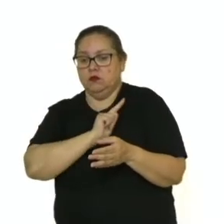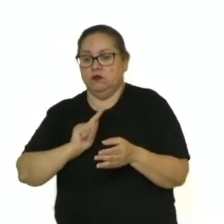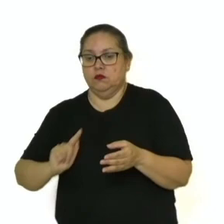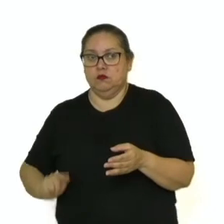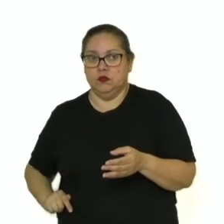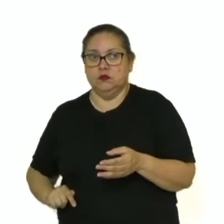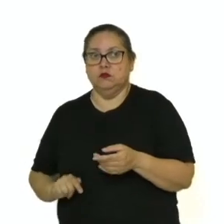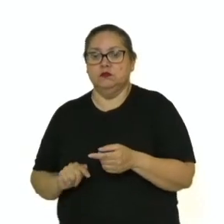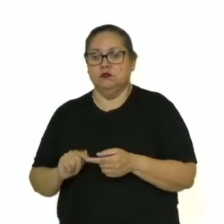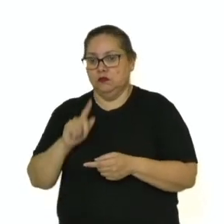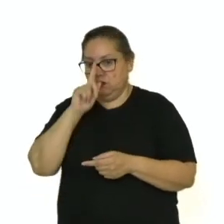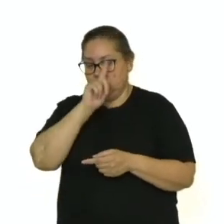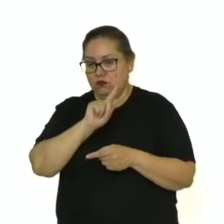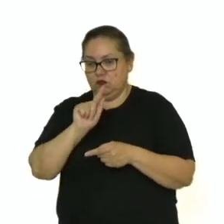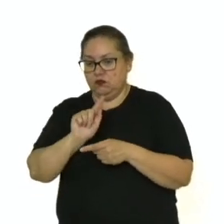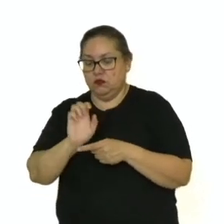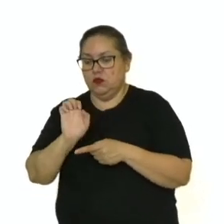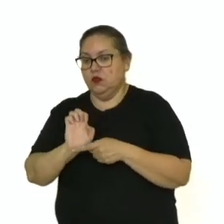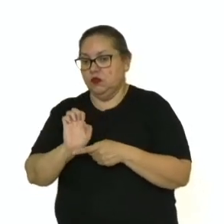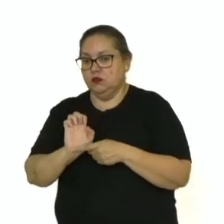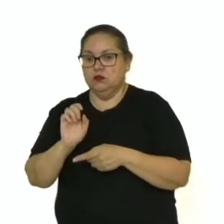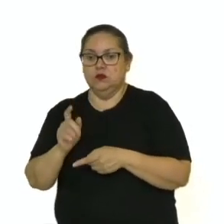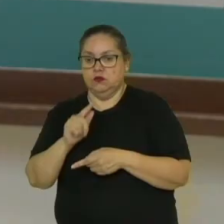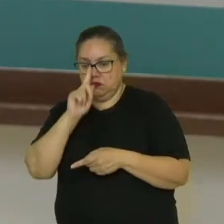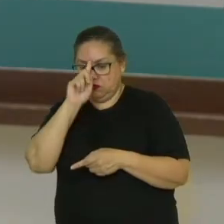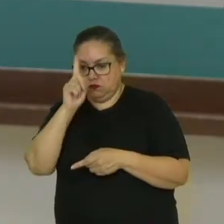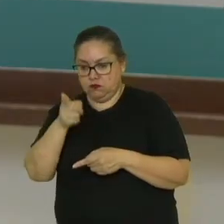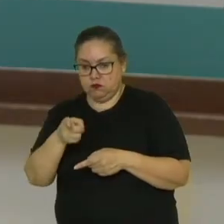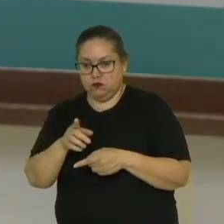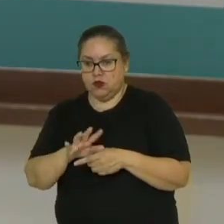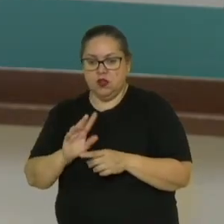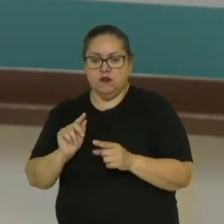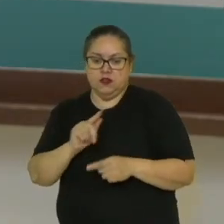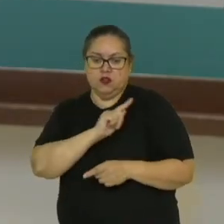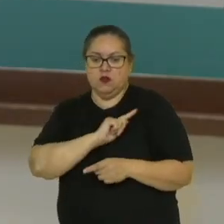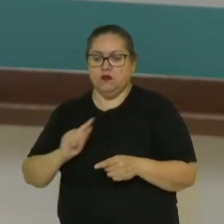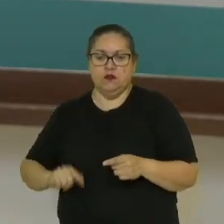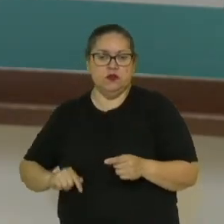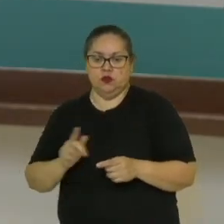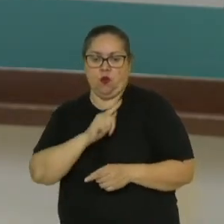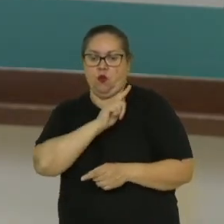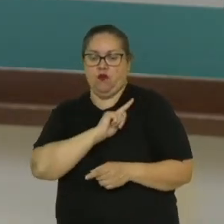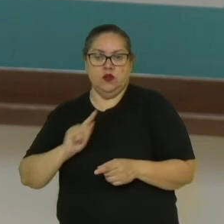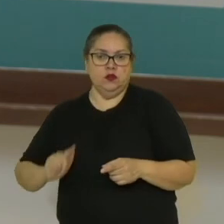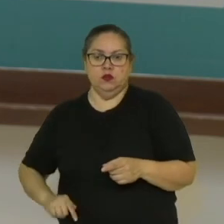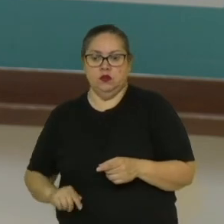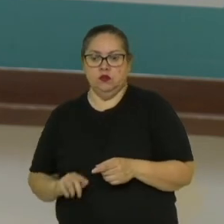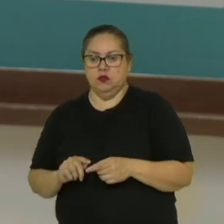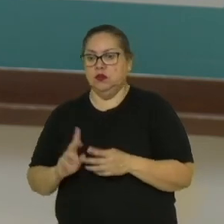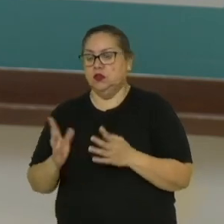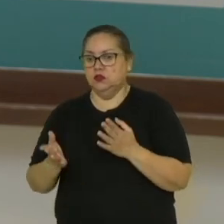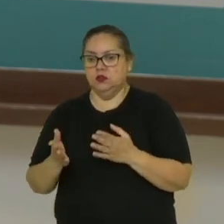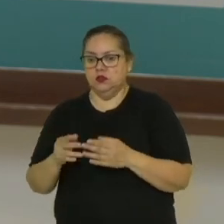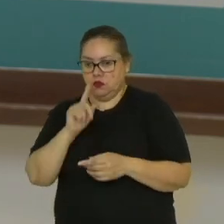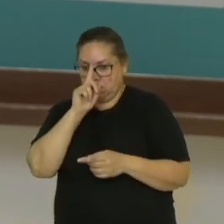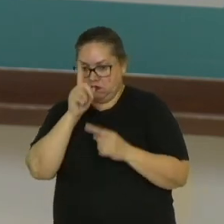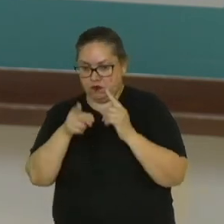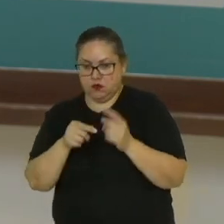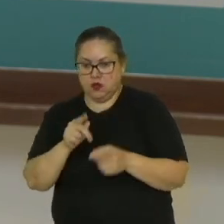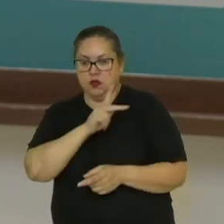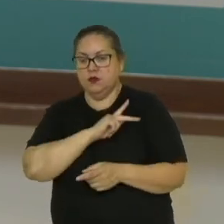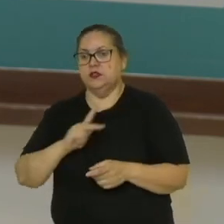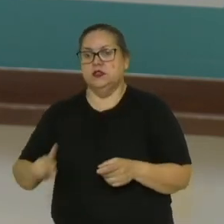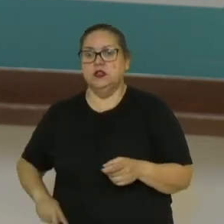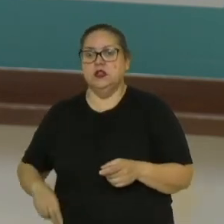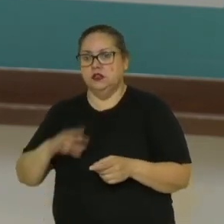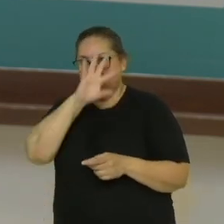Que são os governadores, né? Sim, todas as esferas, né? A gente chama de governo, mas governo não é só o governador. Governo é aquele que governa. O presidente,